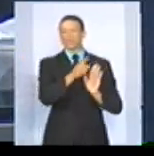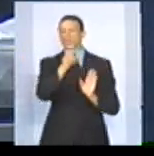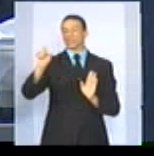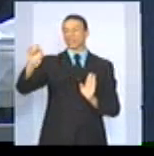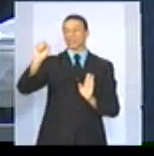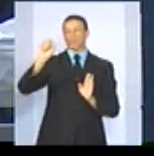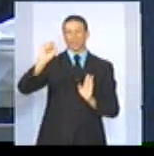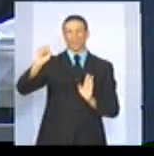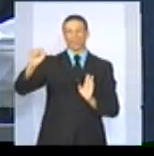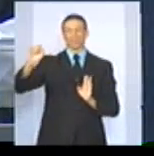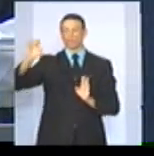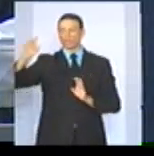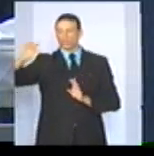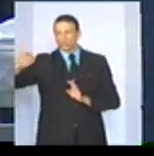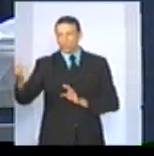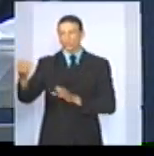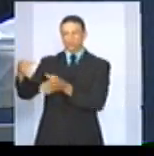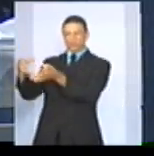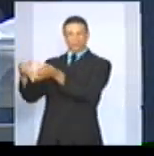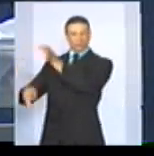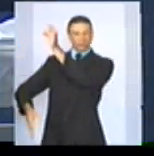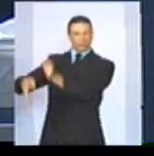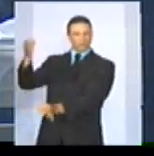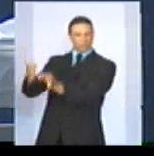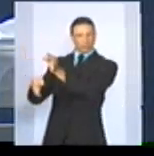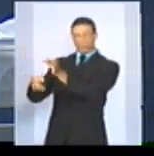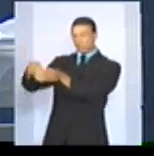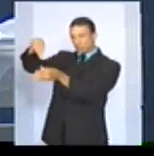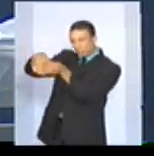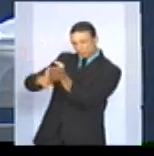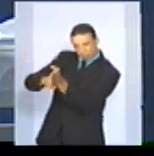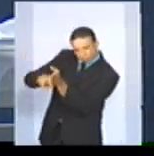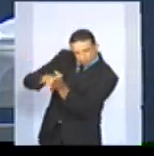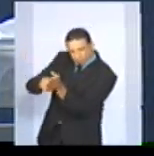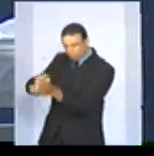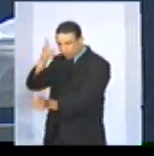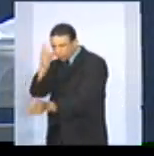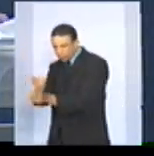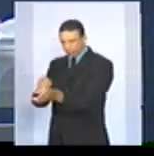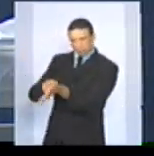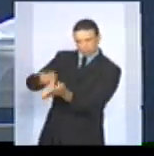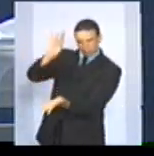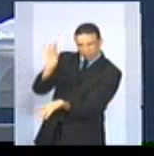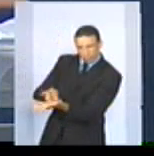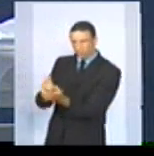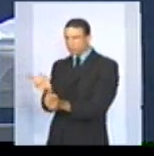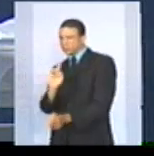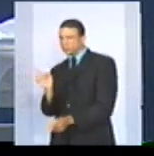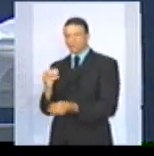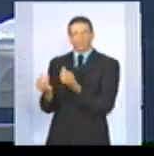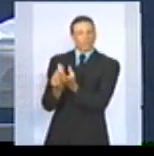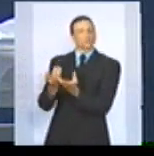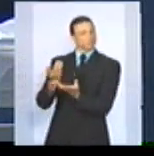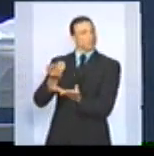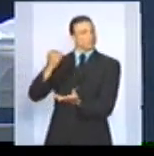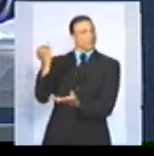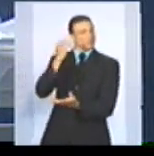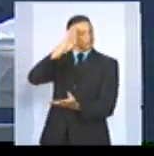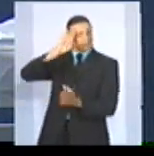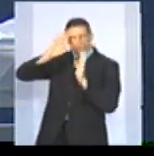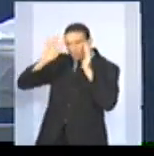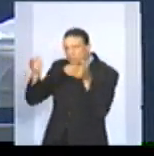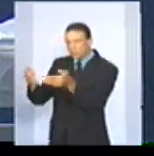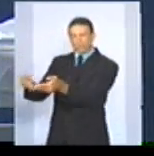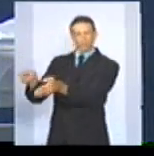ccj pela comissão de condições de justiça e só analisar a sua constitucionalidade tem Esse aspecto também ele tem que ser relevado e